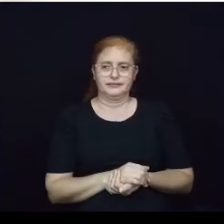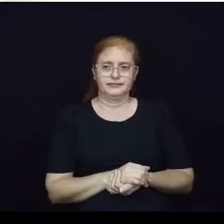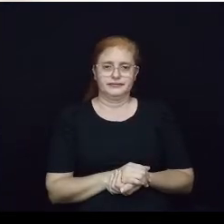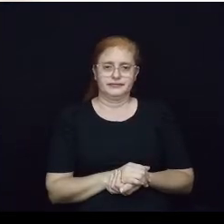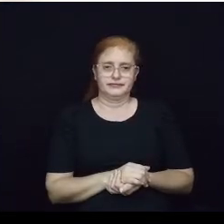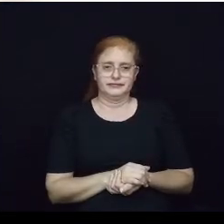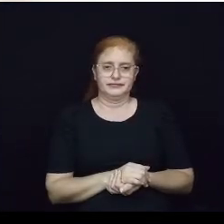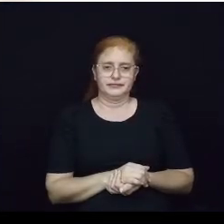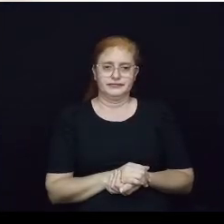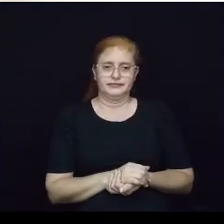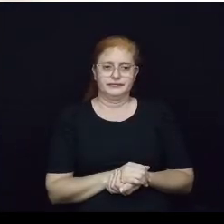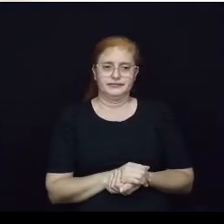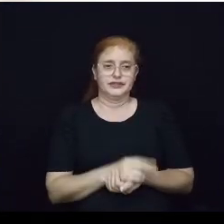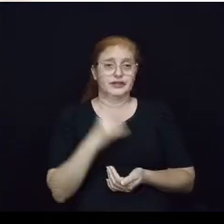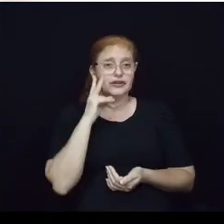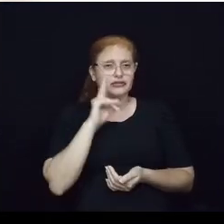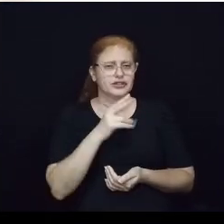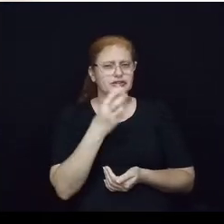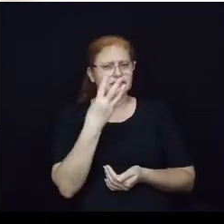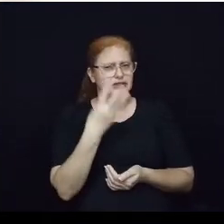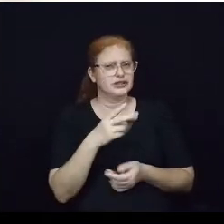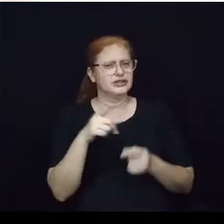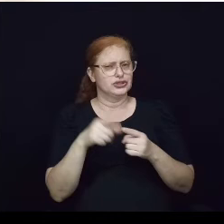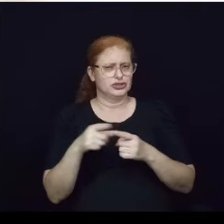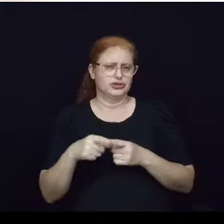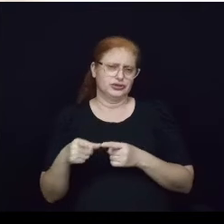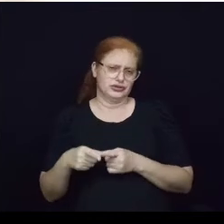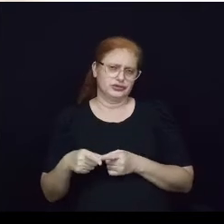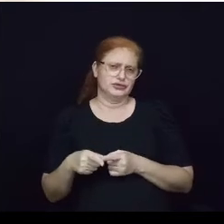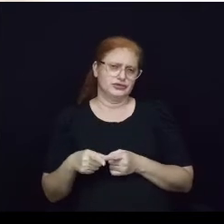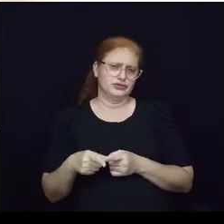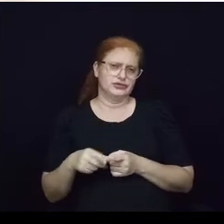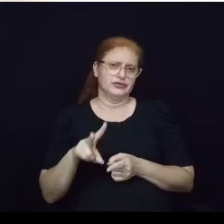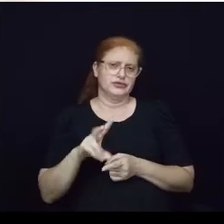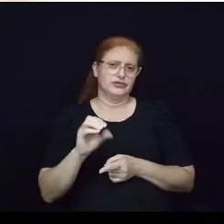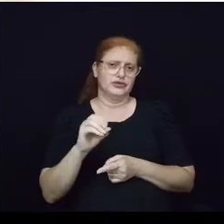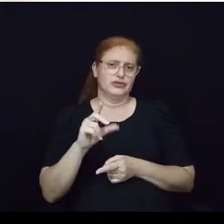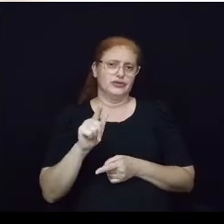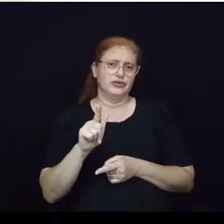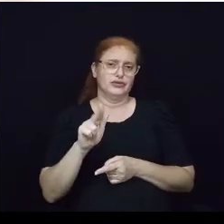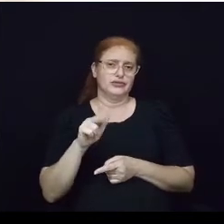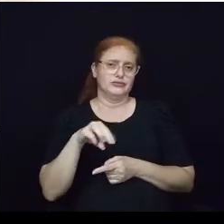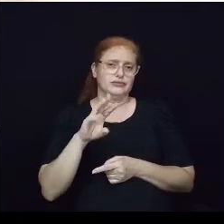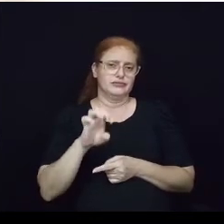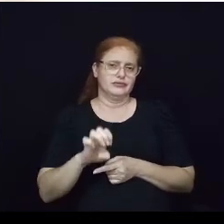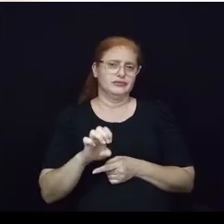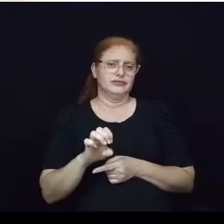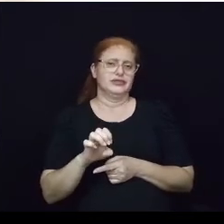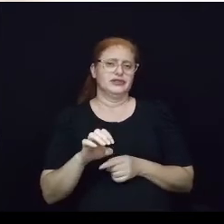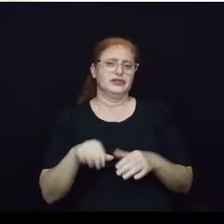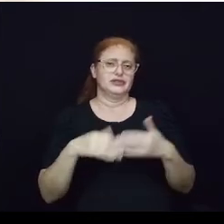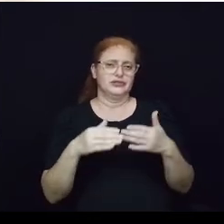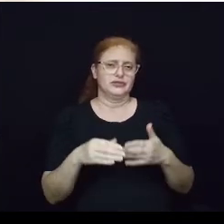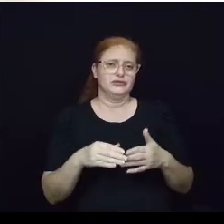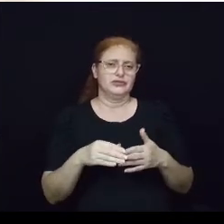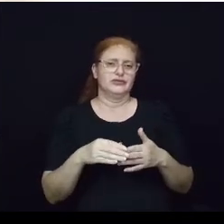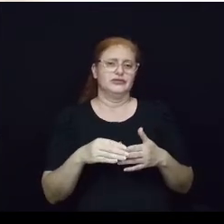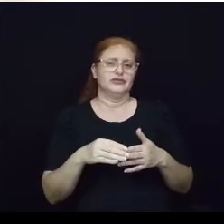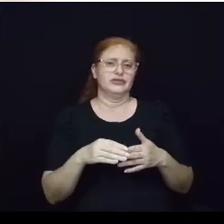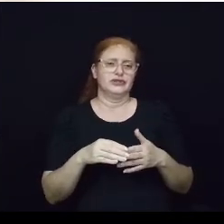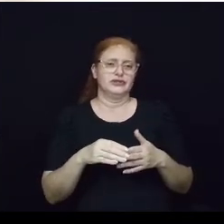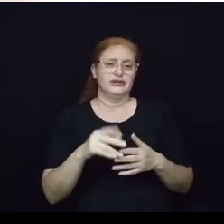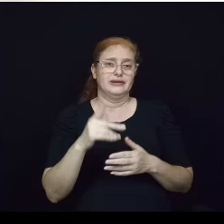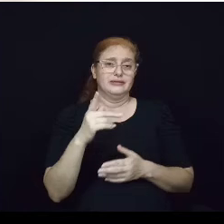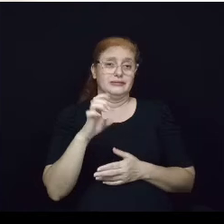tipos de volume, que eu vejo 3 tipos de volume, de modo que a peça, quando modelada e apoiada só